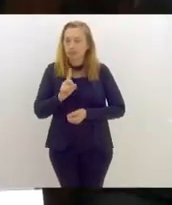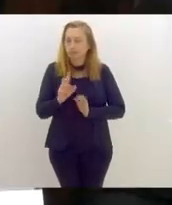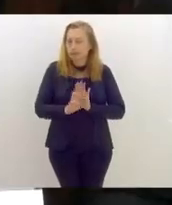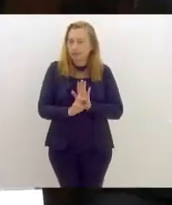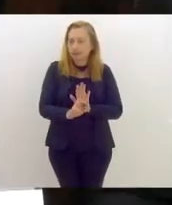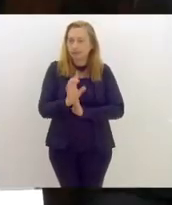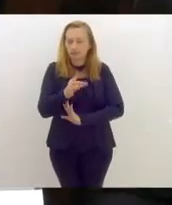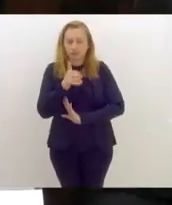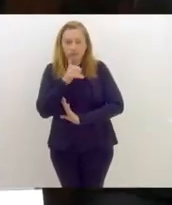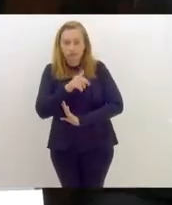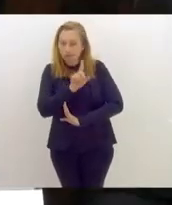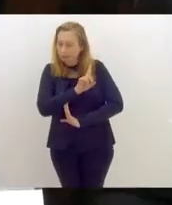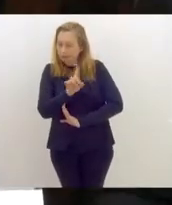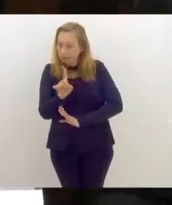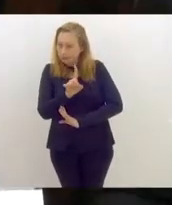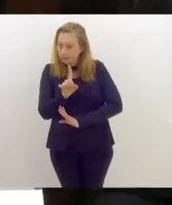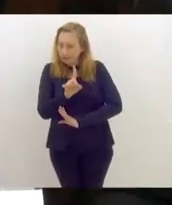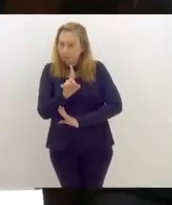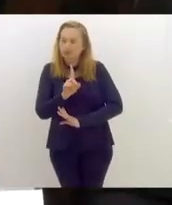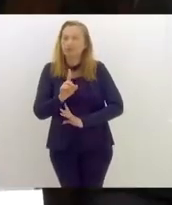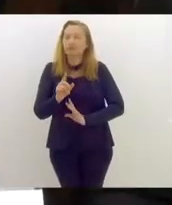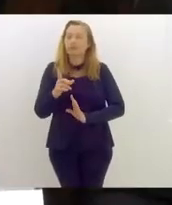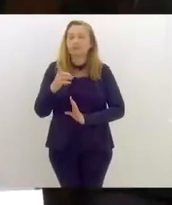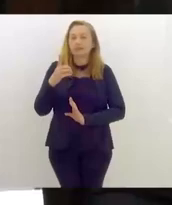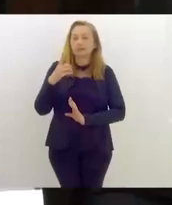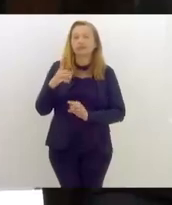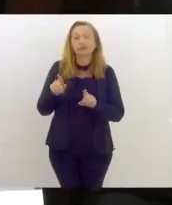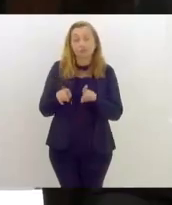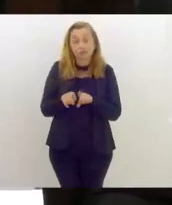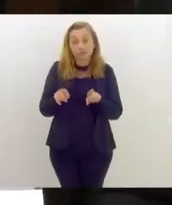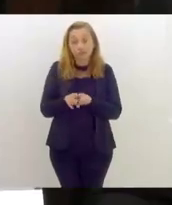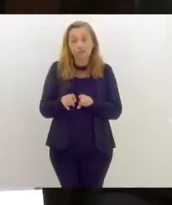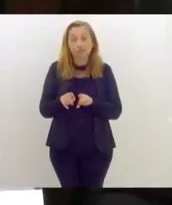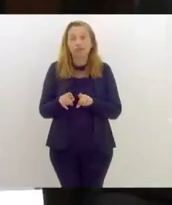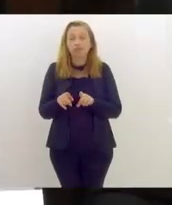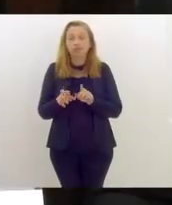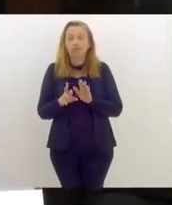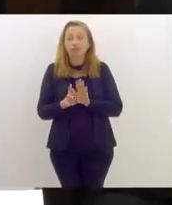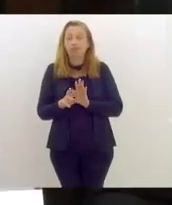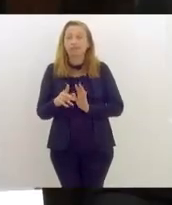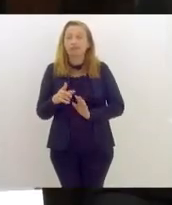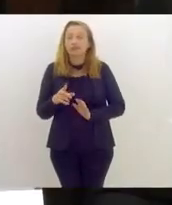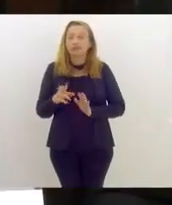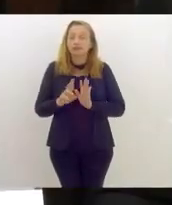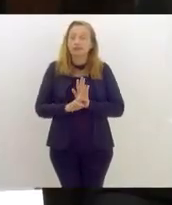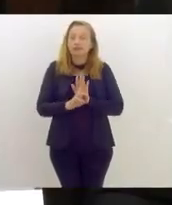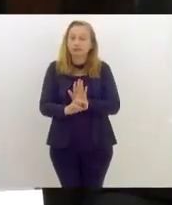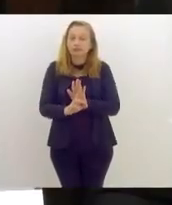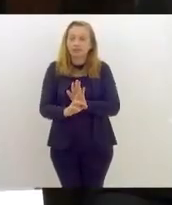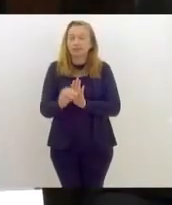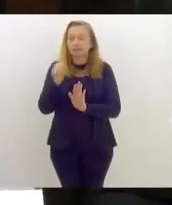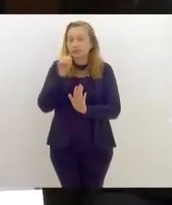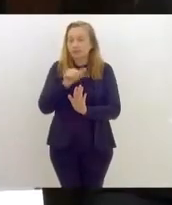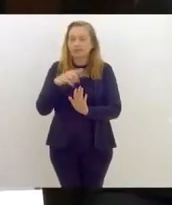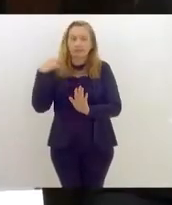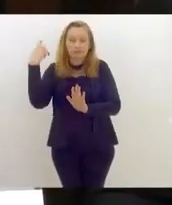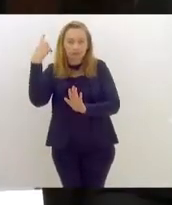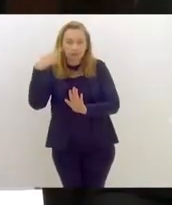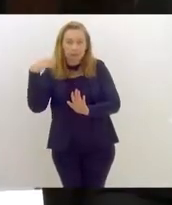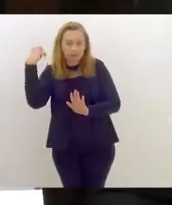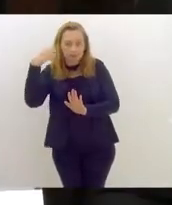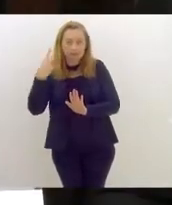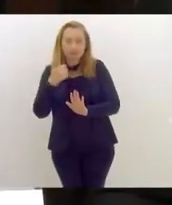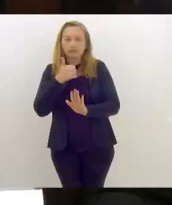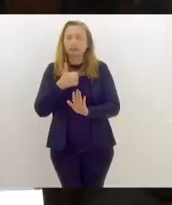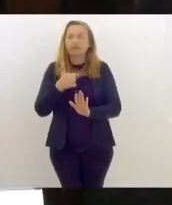apenas as mulheres da advogadas Mas a senhora também representa nós mulheres desse estado pelo